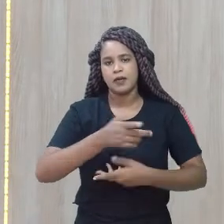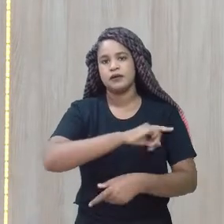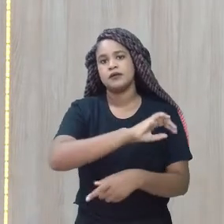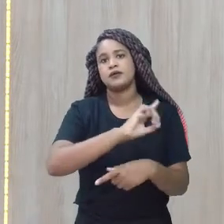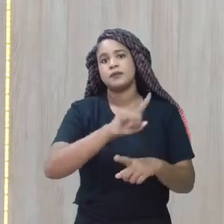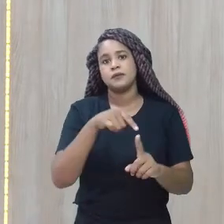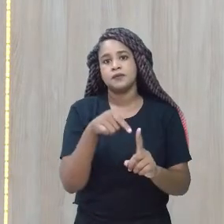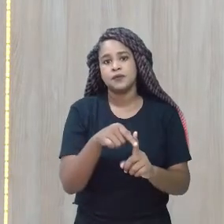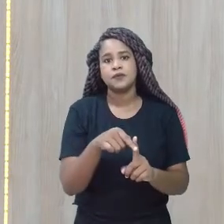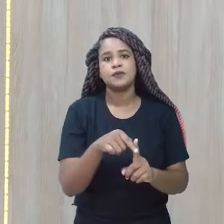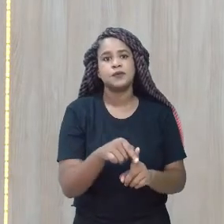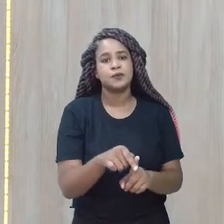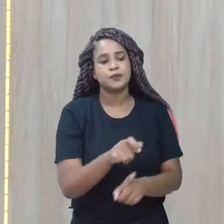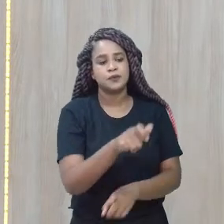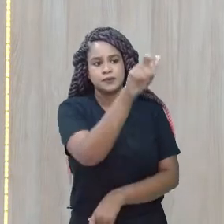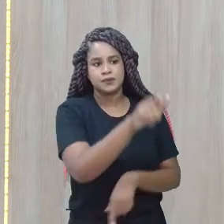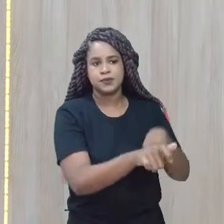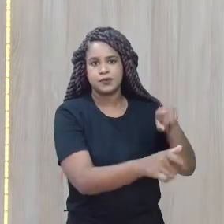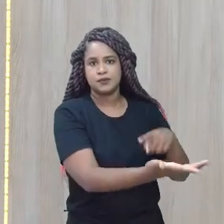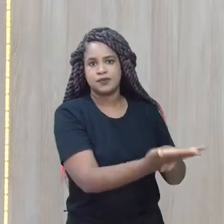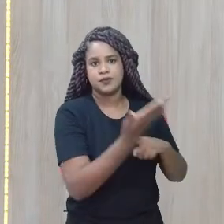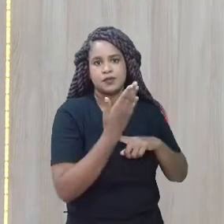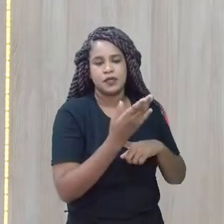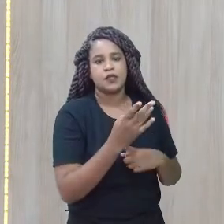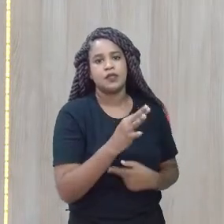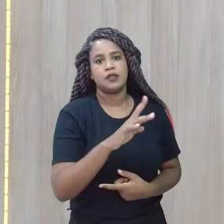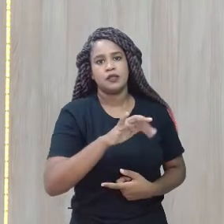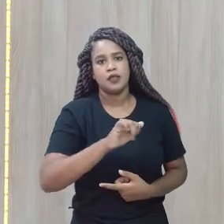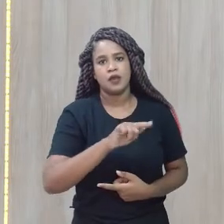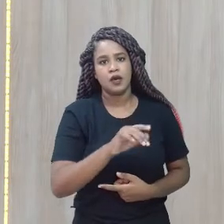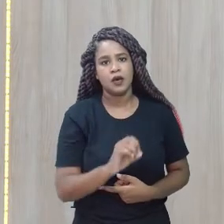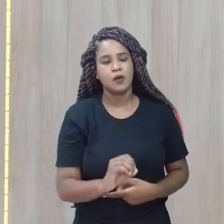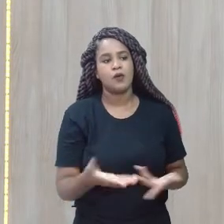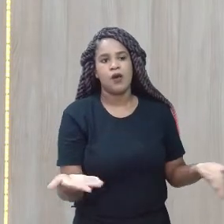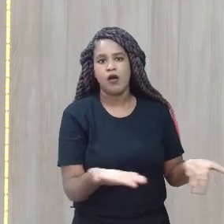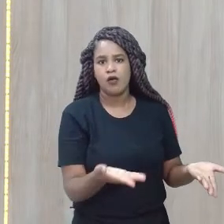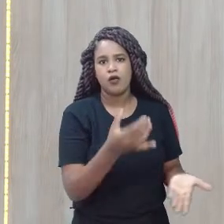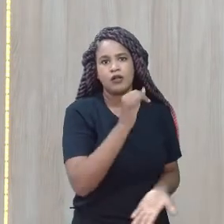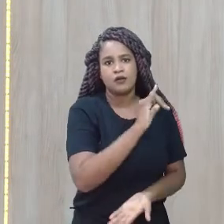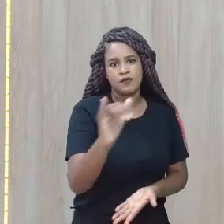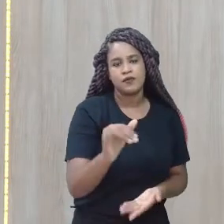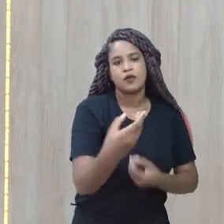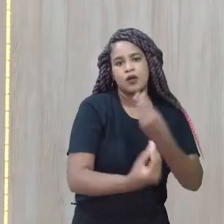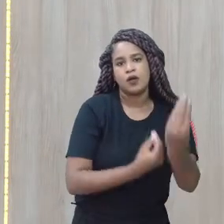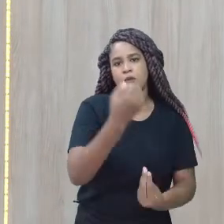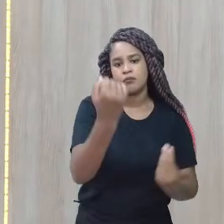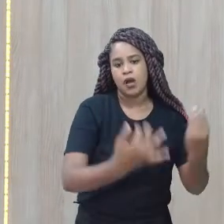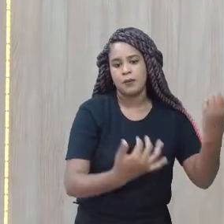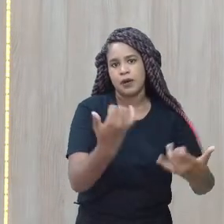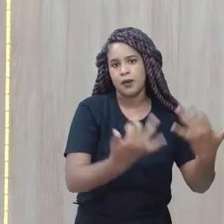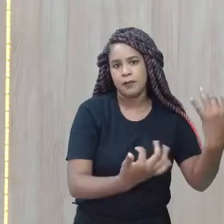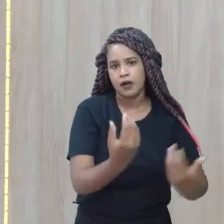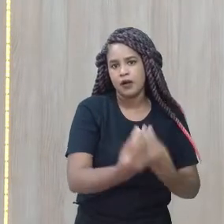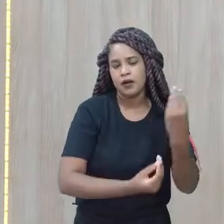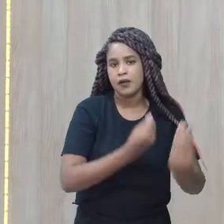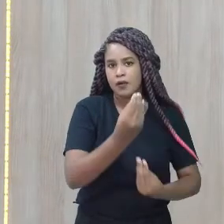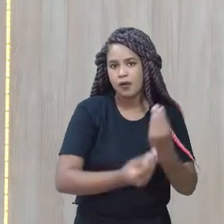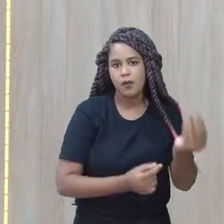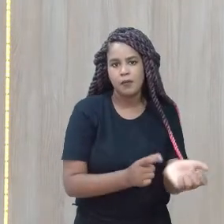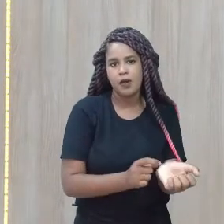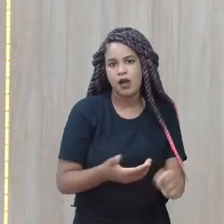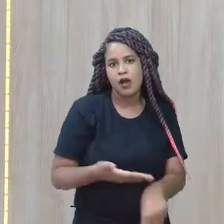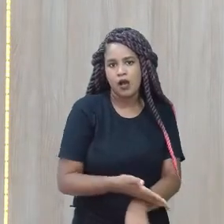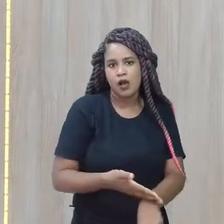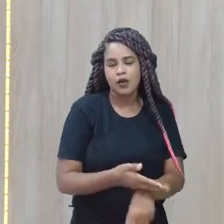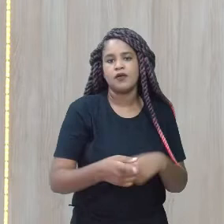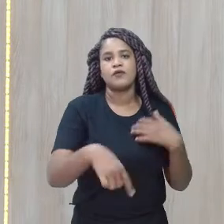para me ajudar tem o professor Tiago, eu vou passar a palavra para ele rapidinho. Ele vai dizer para vocês como que a gente faz para acessar o aplicativo,